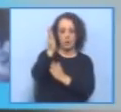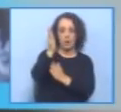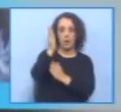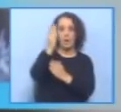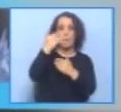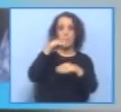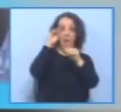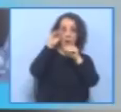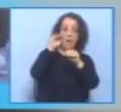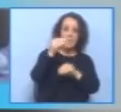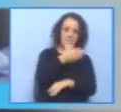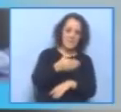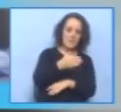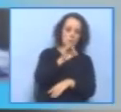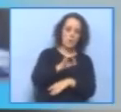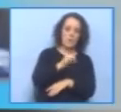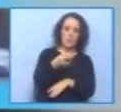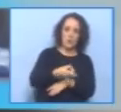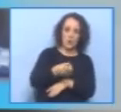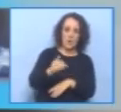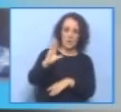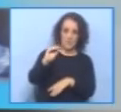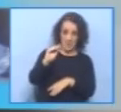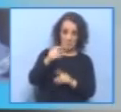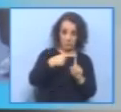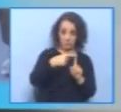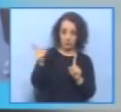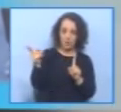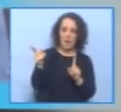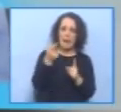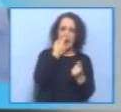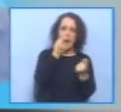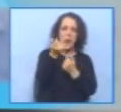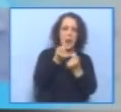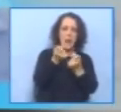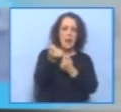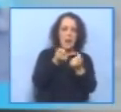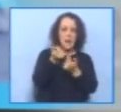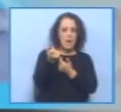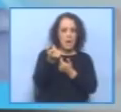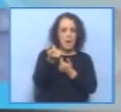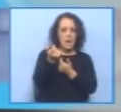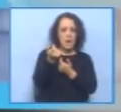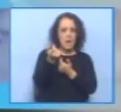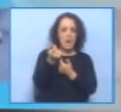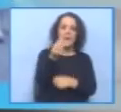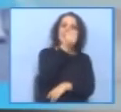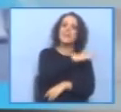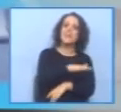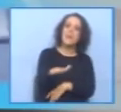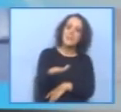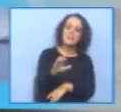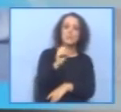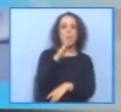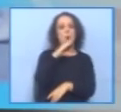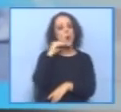mesma pedagogia do das crianças. Os adolescentes já não são crianças. Portanto, agora o novo modelo, os adolescentes voltam-se